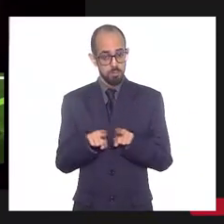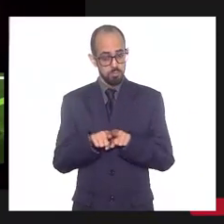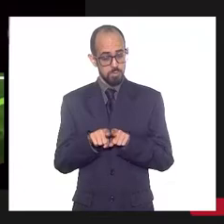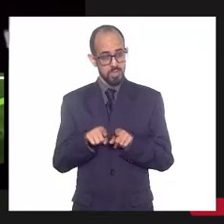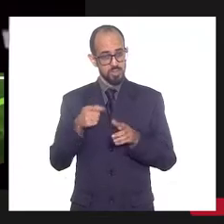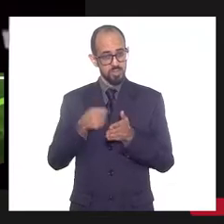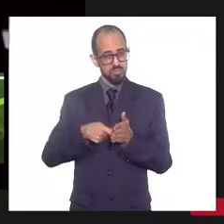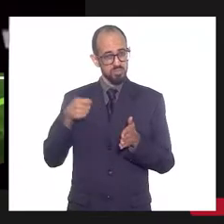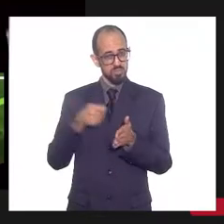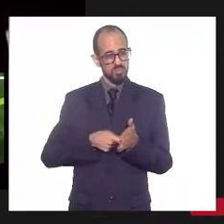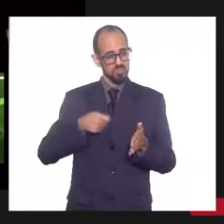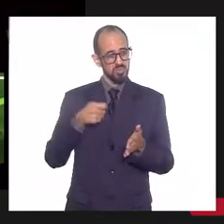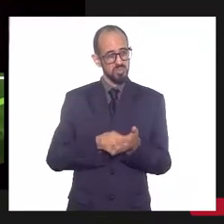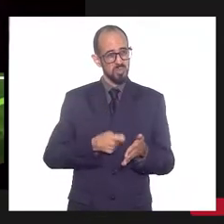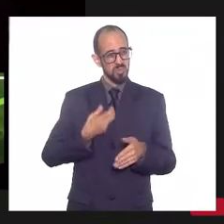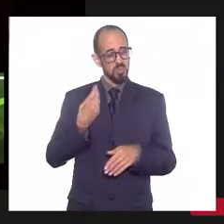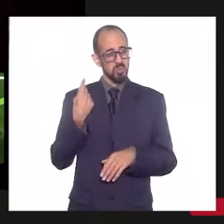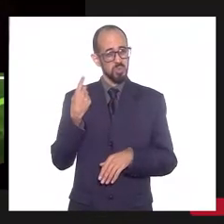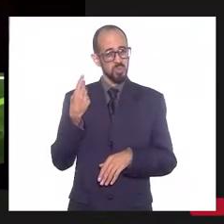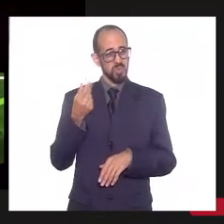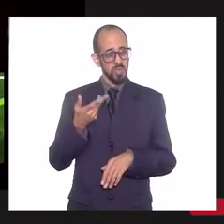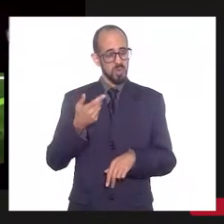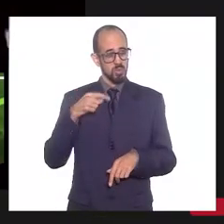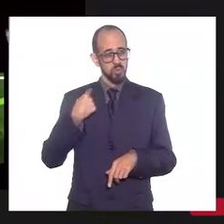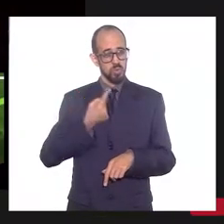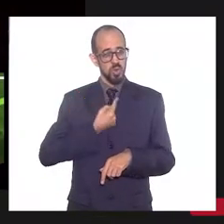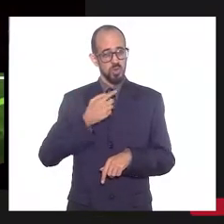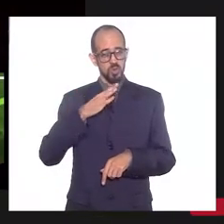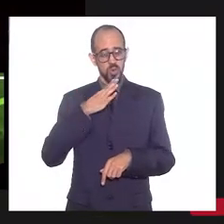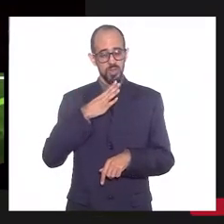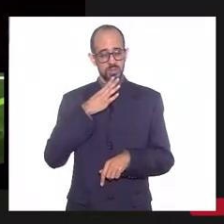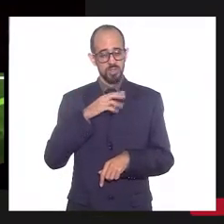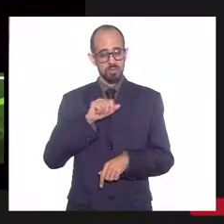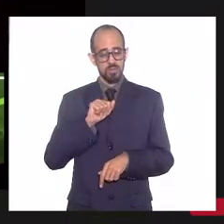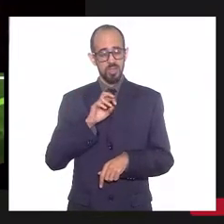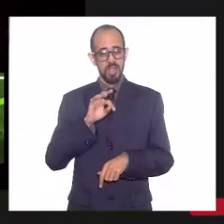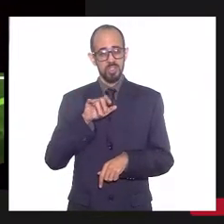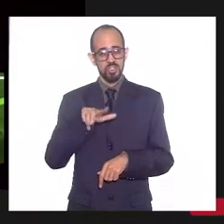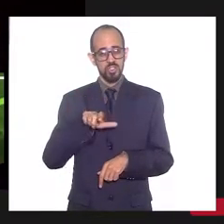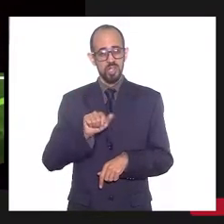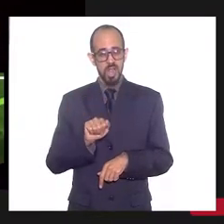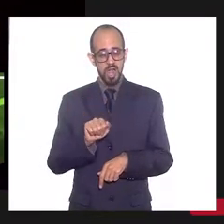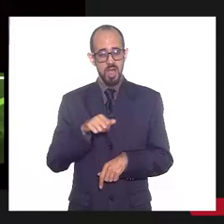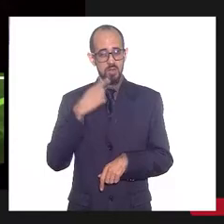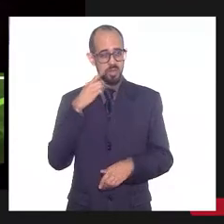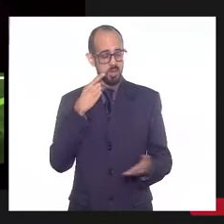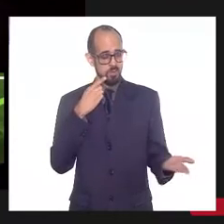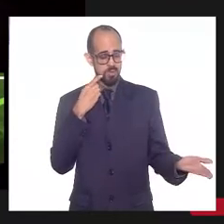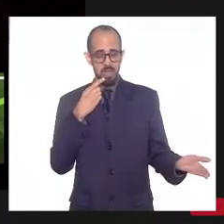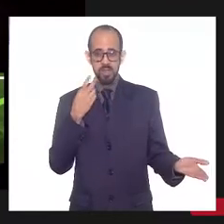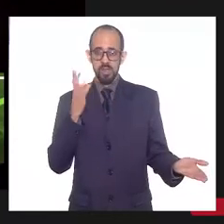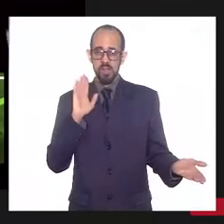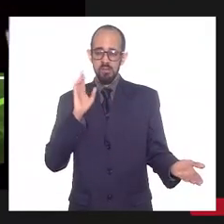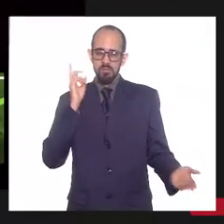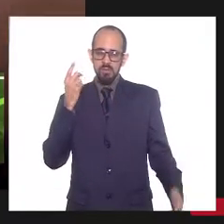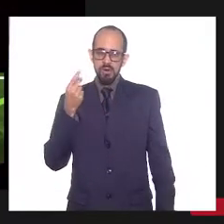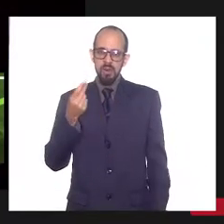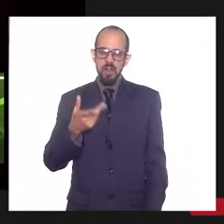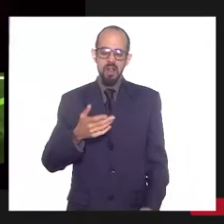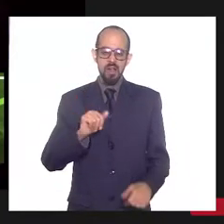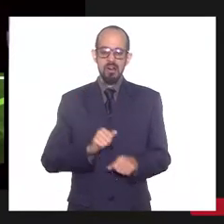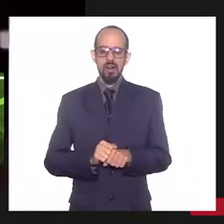militando nisso já tem mais tempo a gente conhece Deputado Átila Nunes de muitos tempos